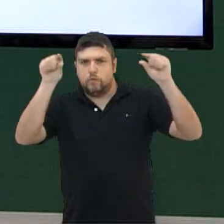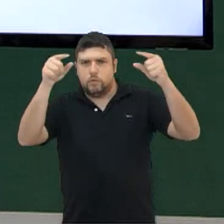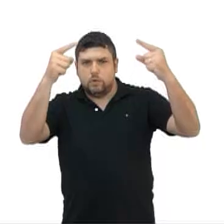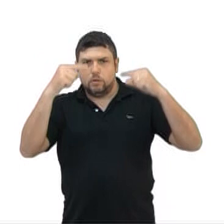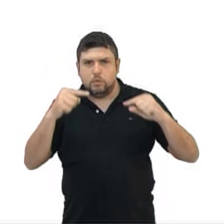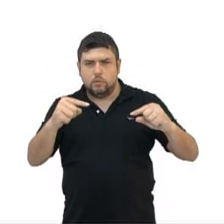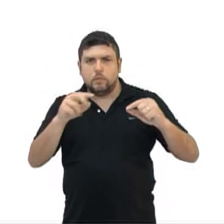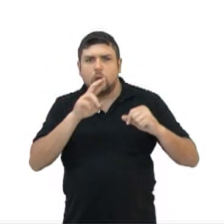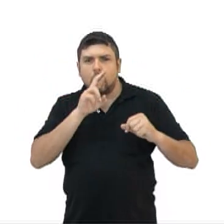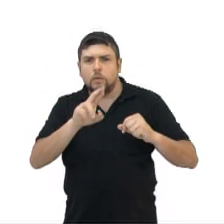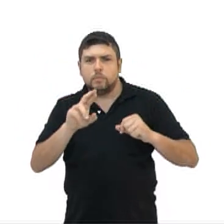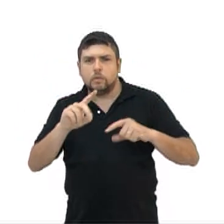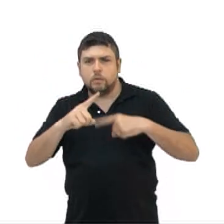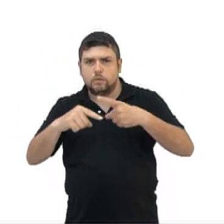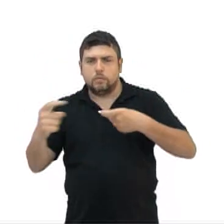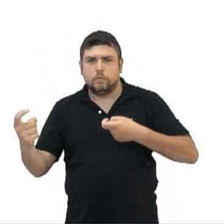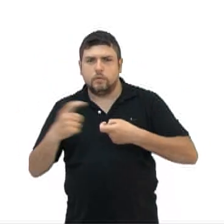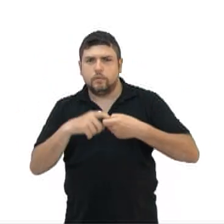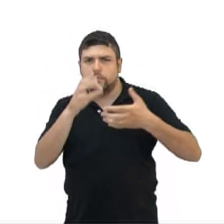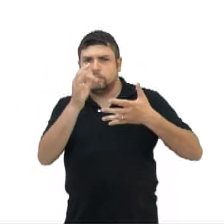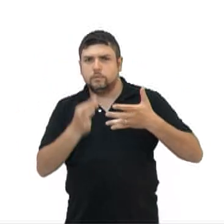Vamos lá? Já volto com a correção.